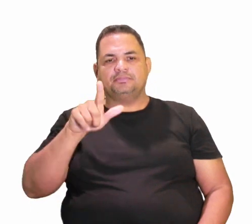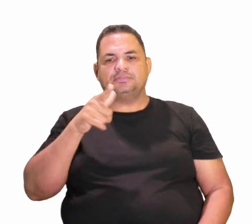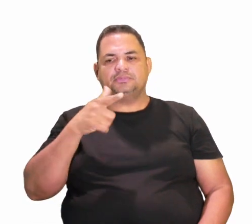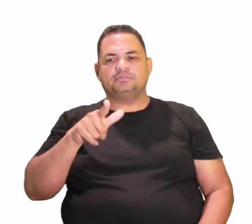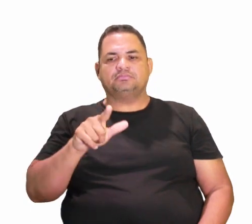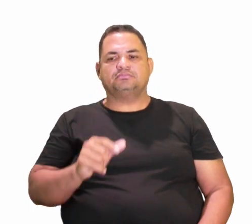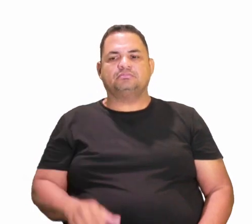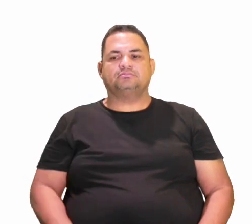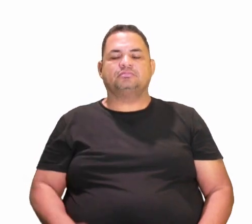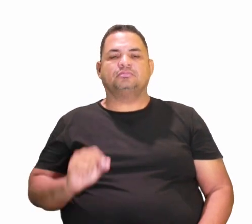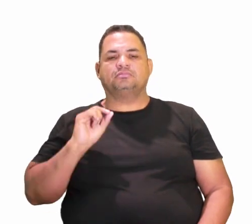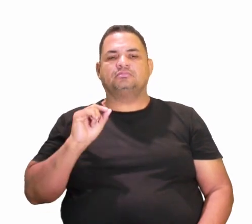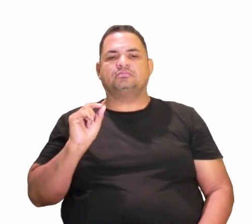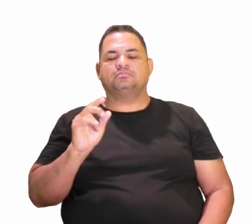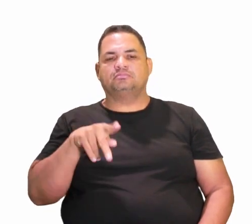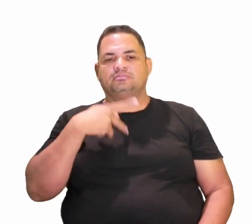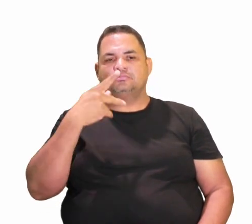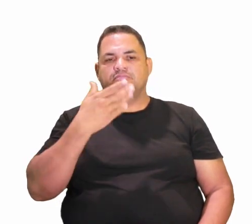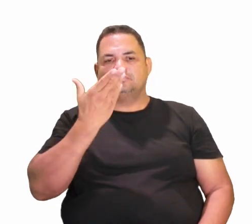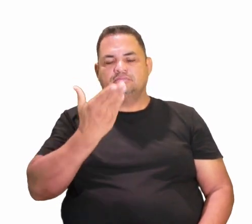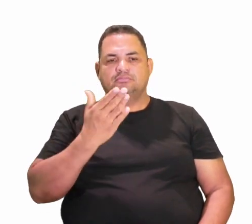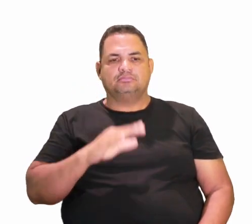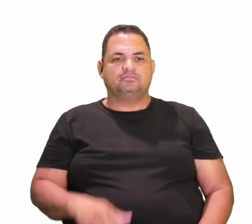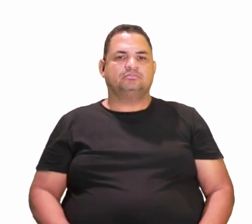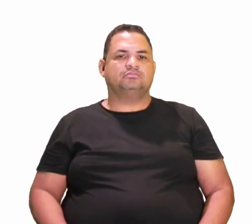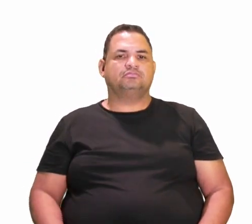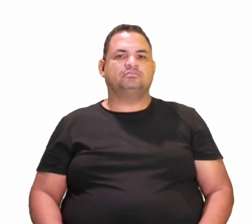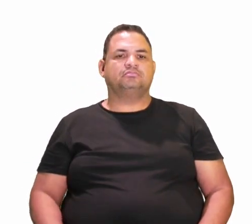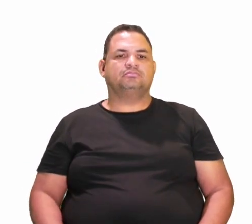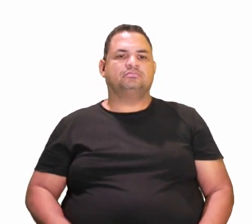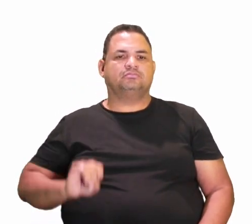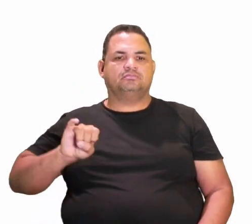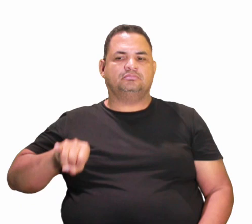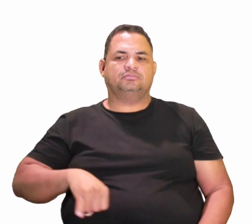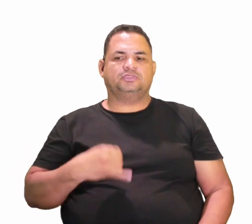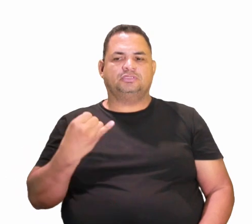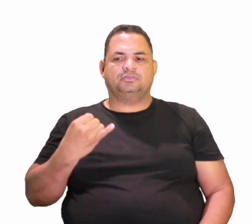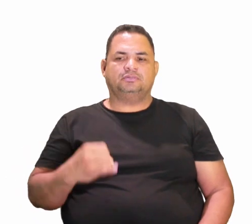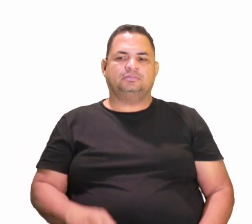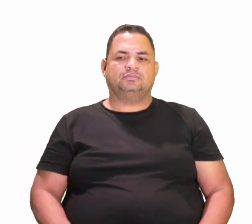podem repetir o que eu tô falando, tá? Então, vamos começar lá. January,